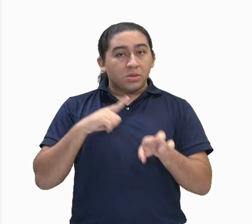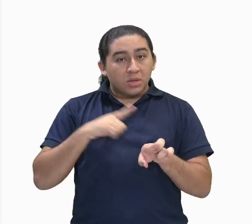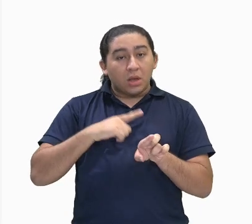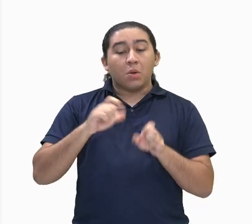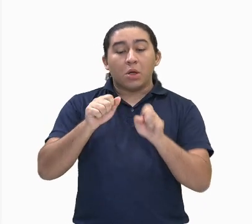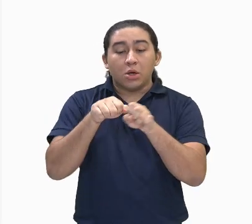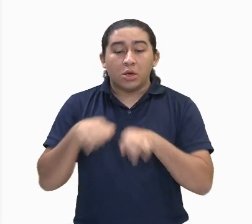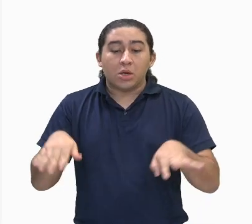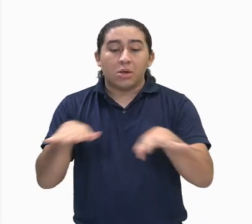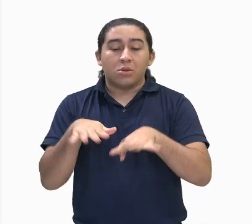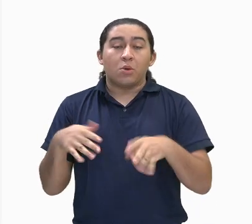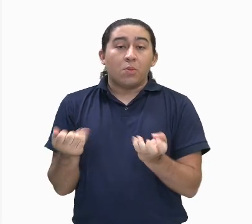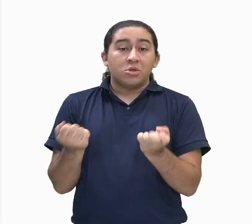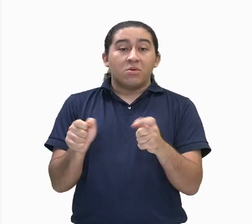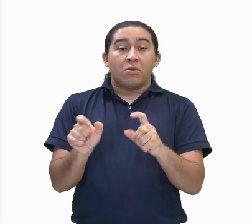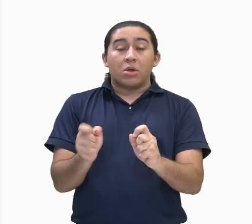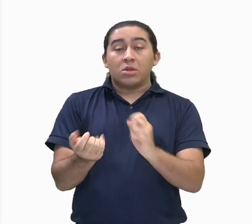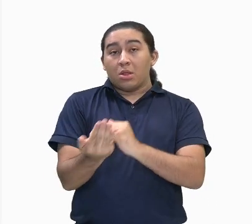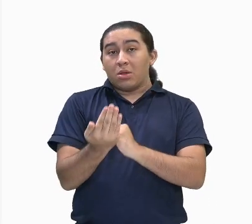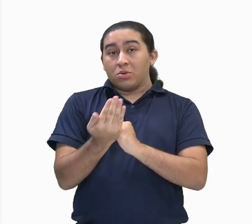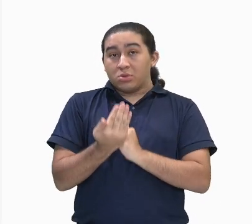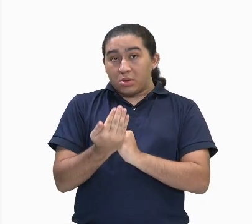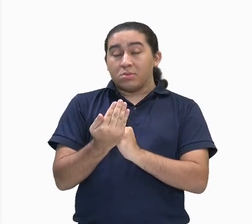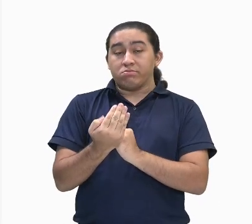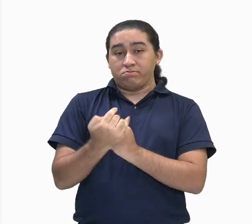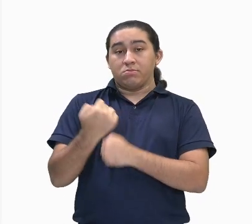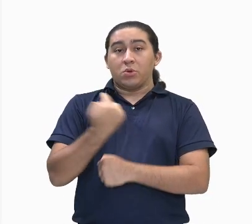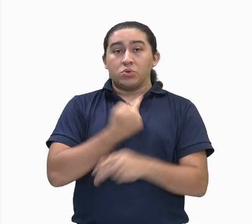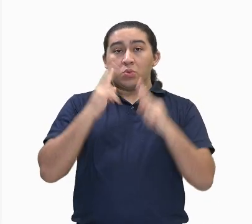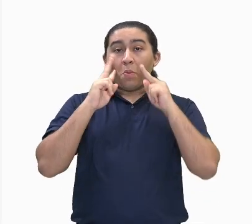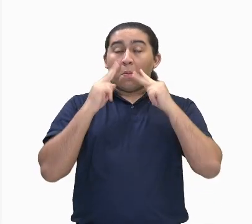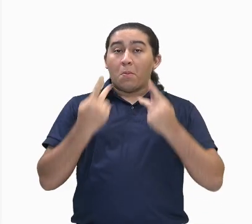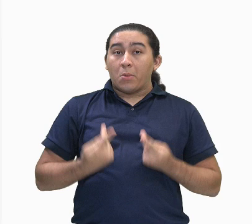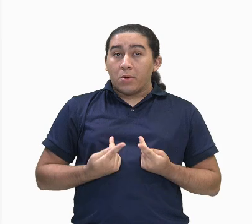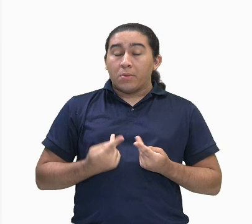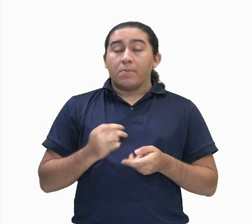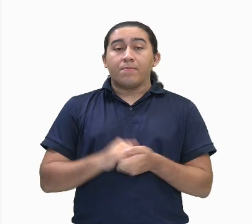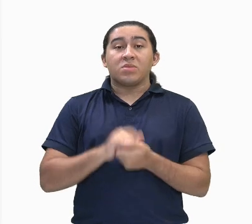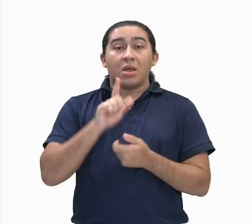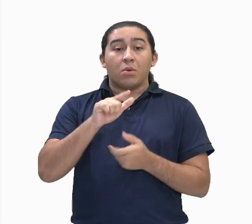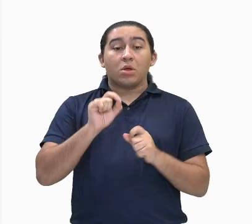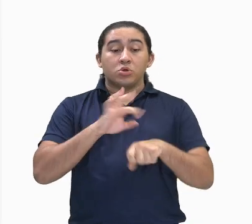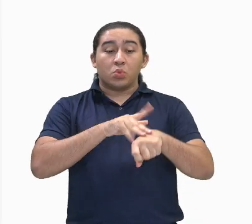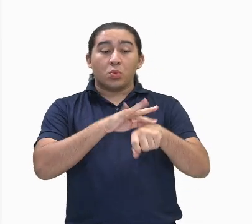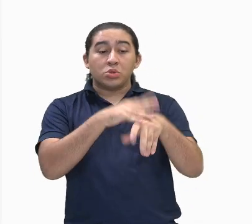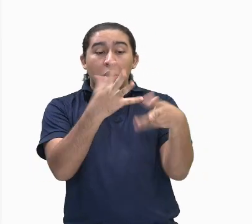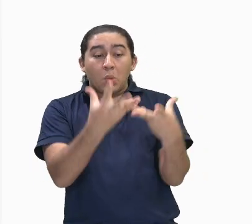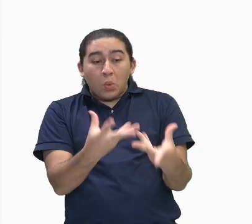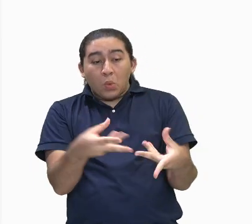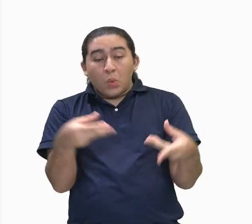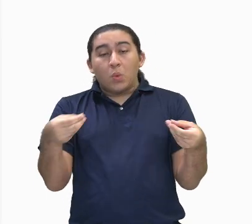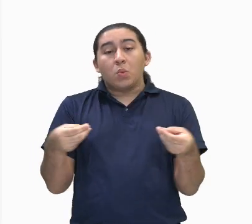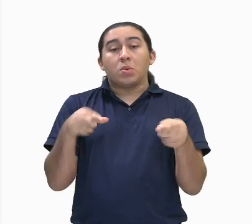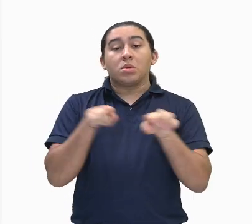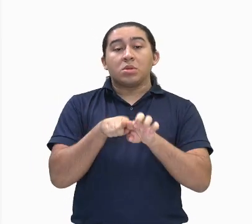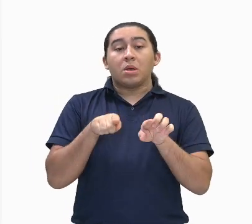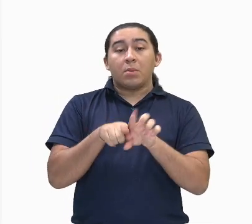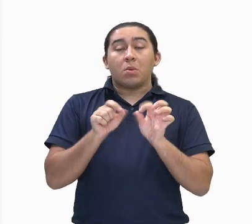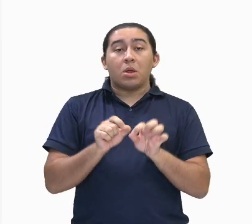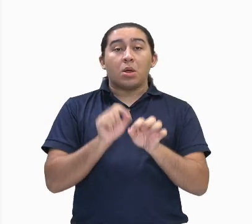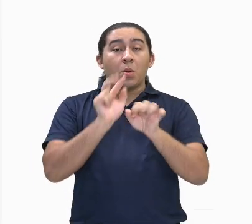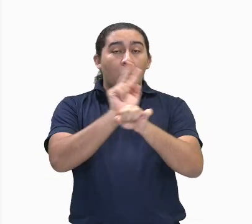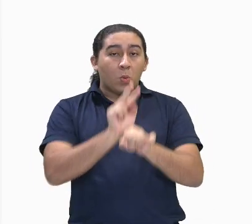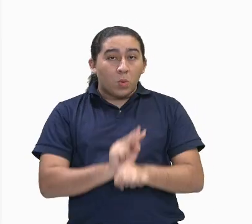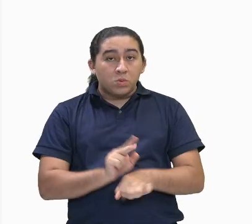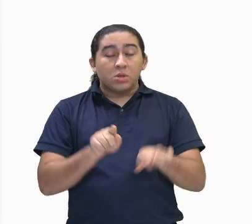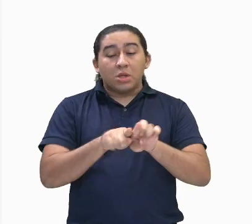para esse momento da nossa vida. São rituais de cura, como unção dos enfermos ou preces